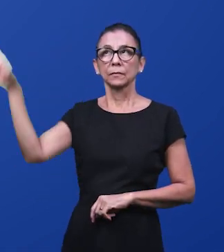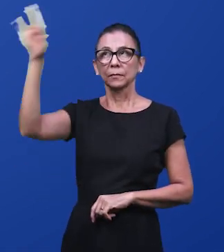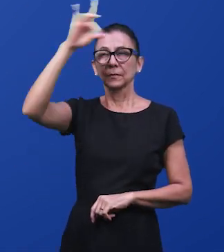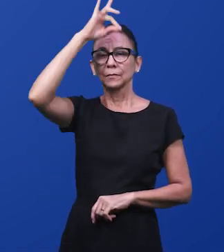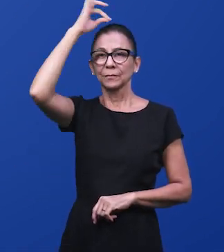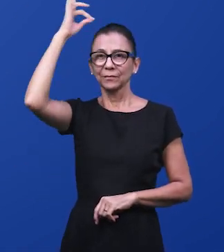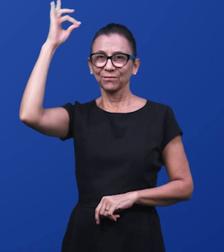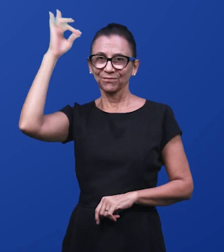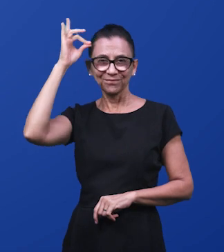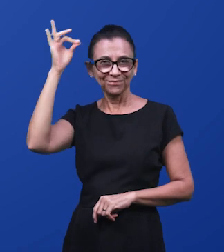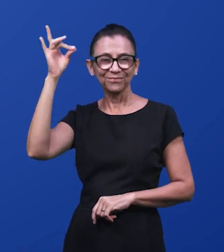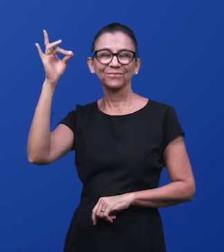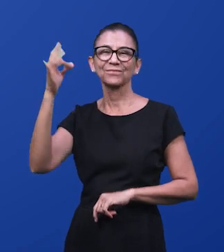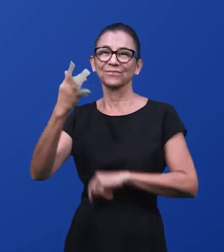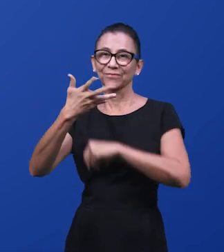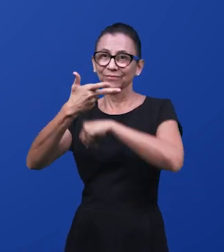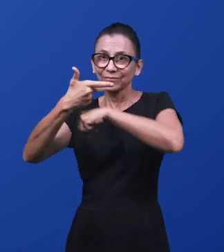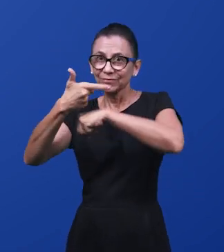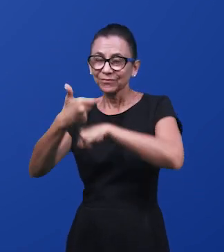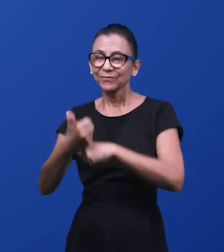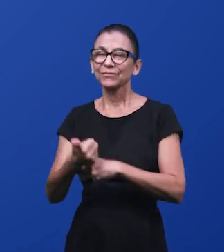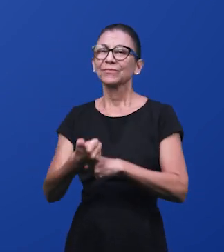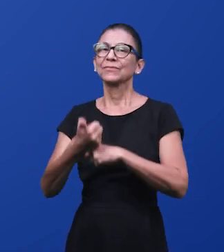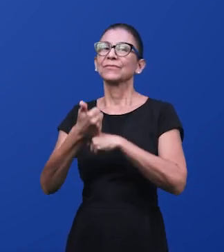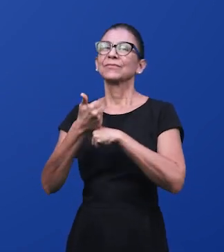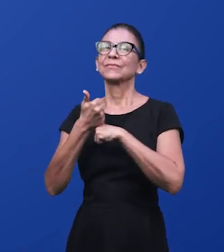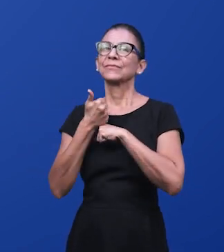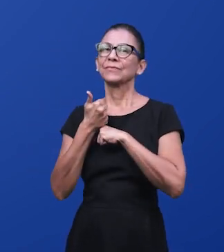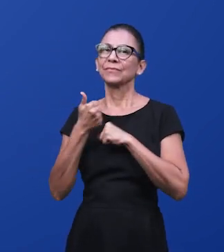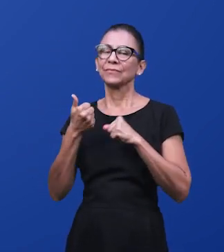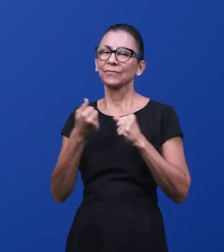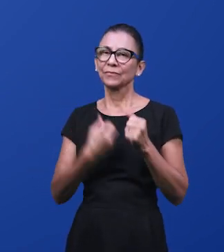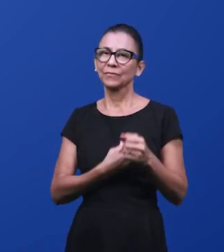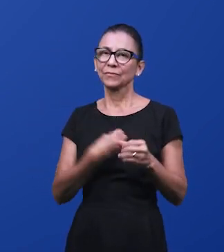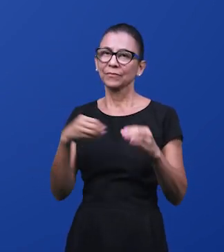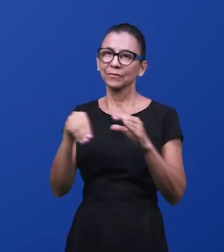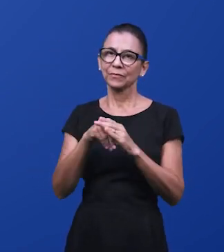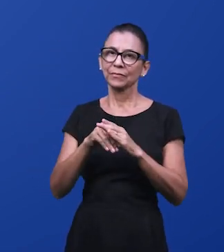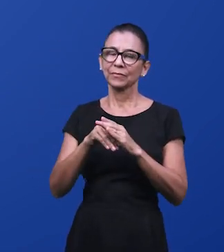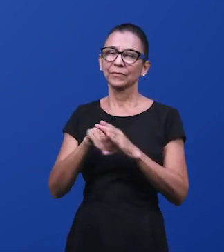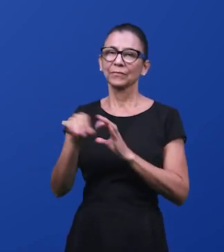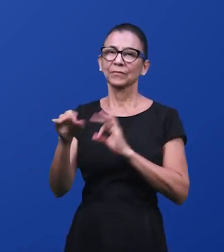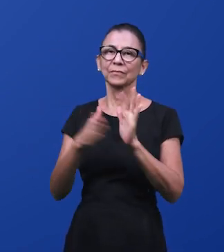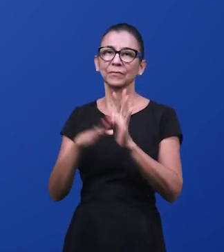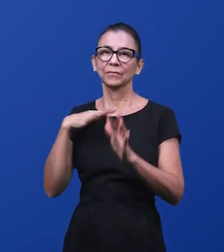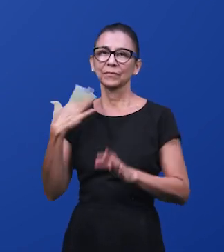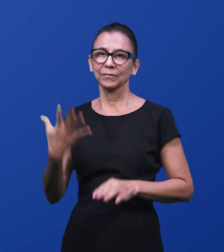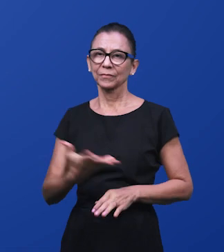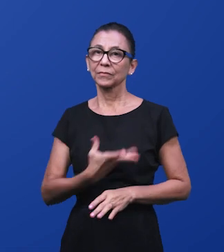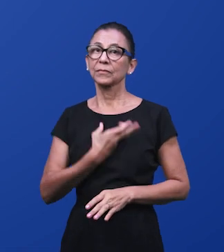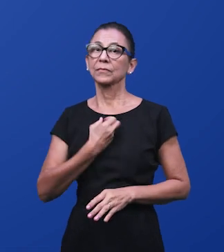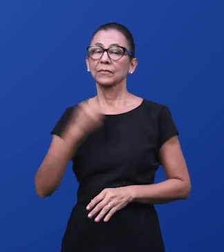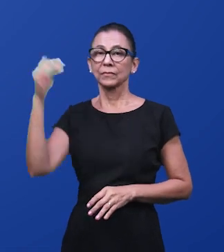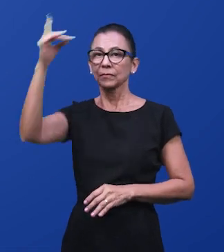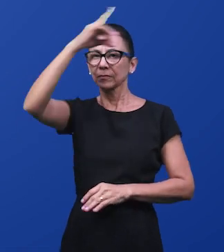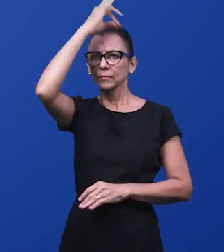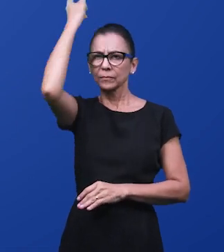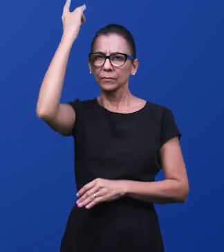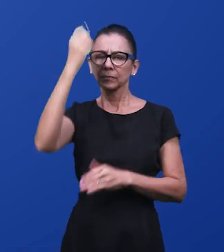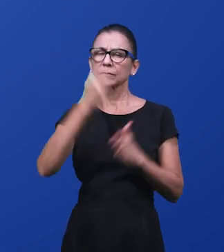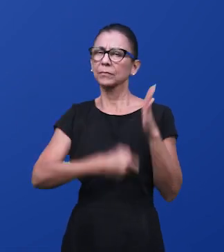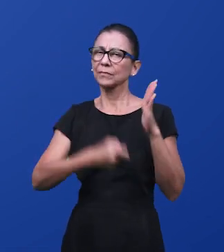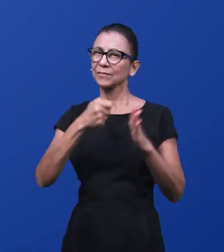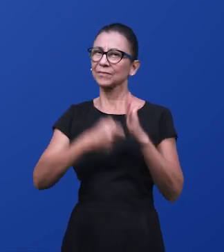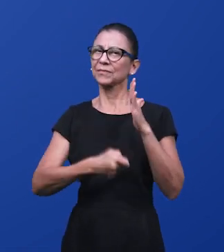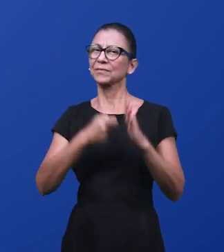nos moldado, tem buscado trabalhar em nossas vidas para que possamos realmente cultuarmos ao Senhor no nosso dia a